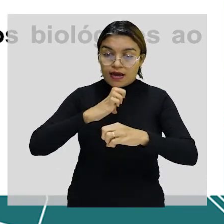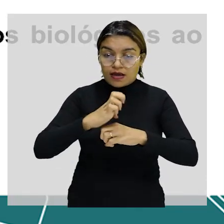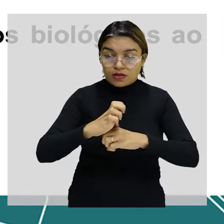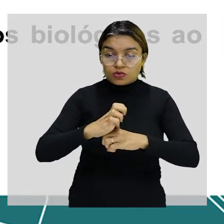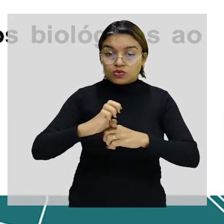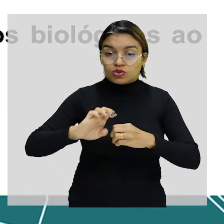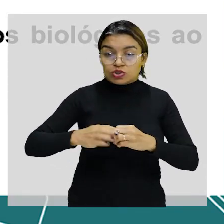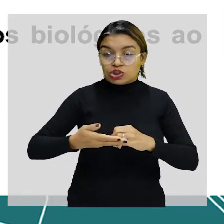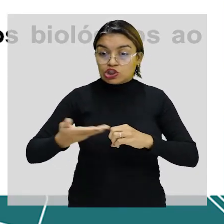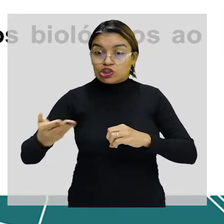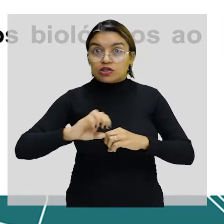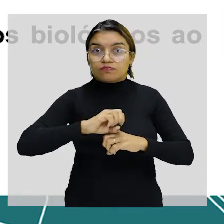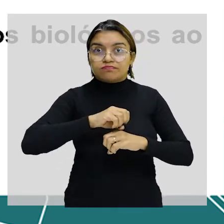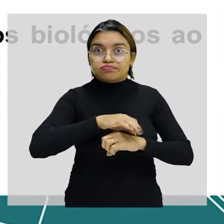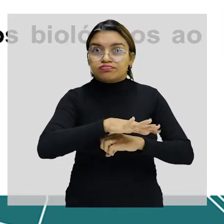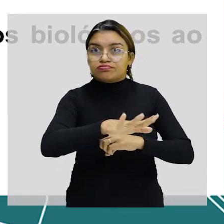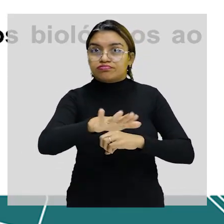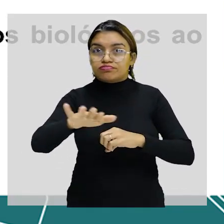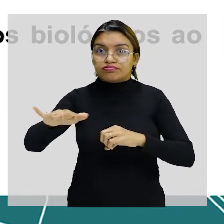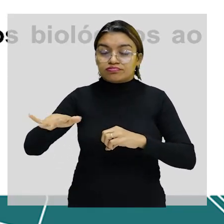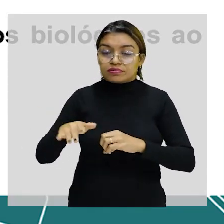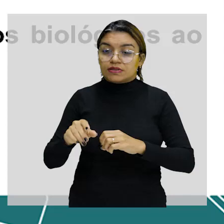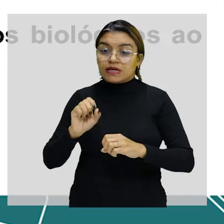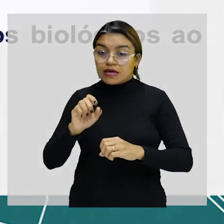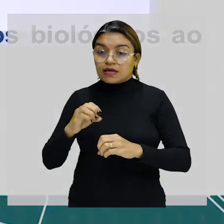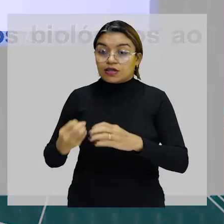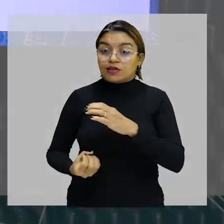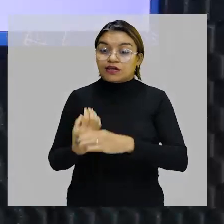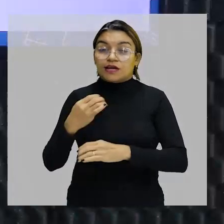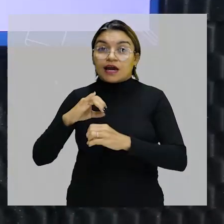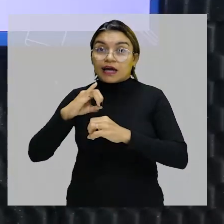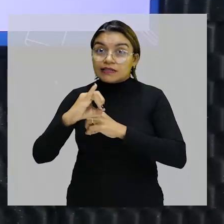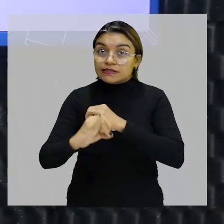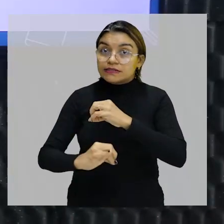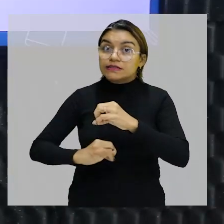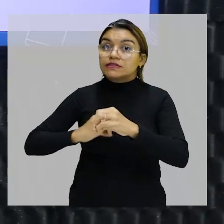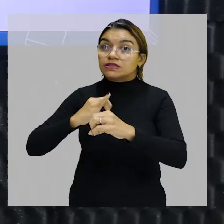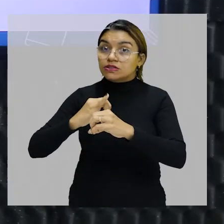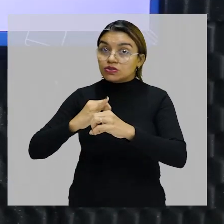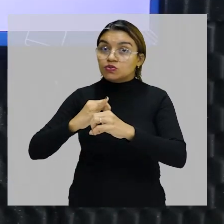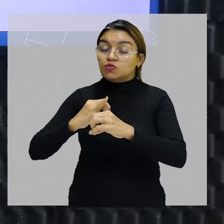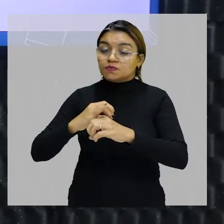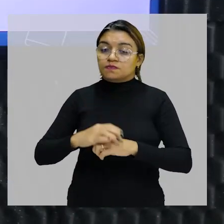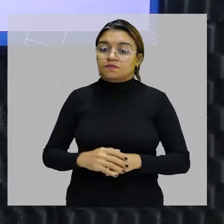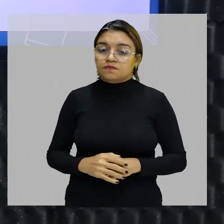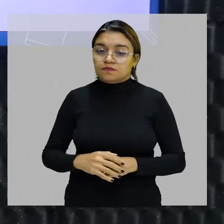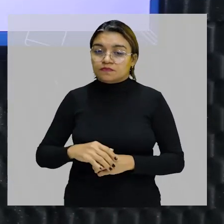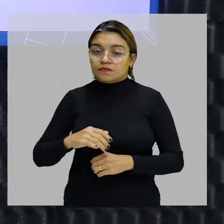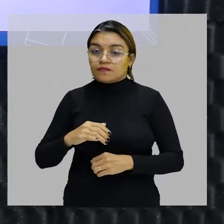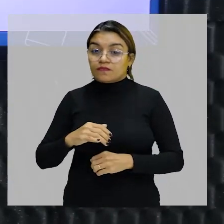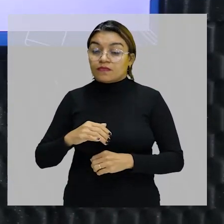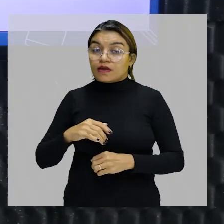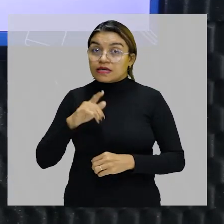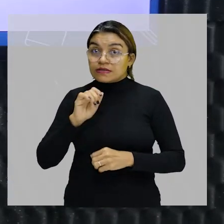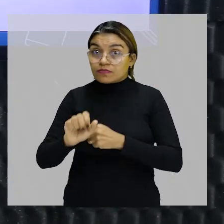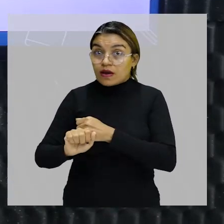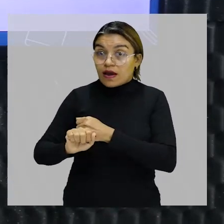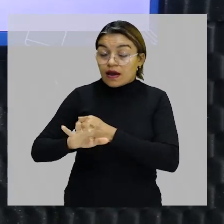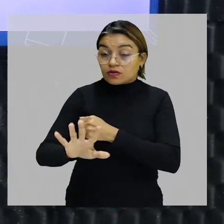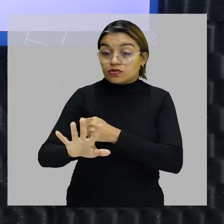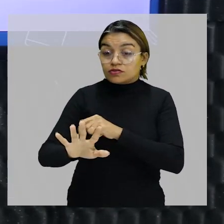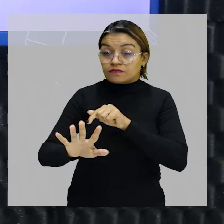órbita, resultando na criação de íons. Bom, essa radioatividade leva em